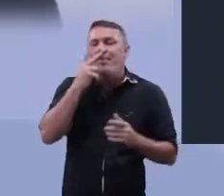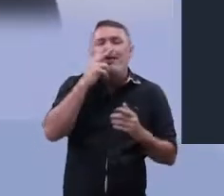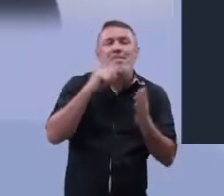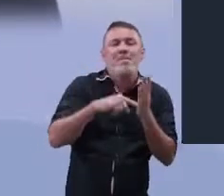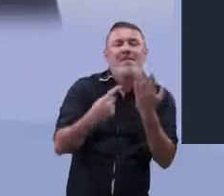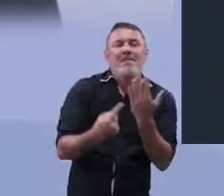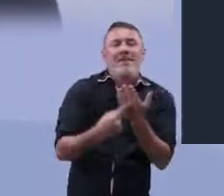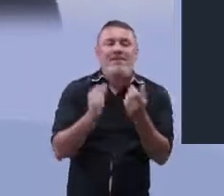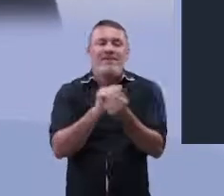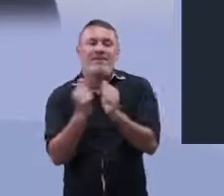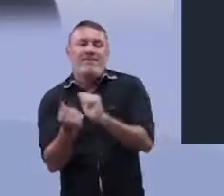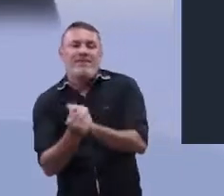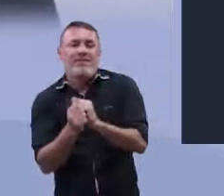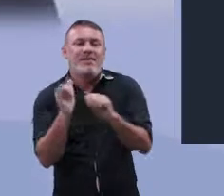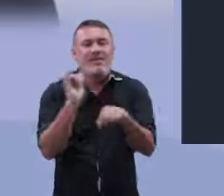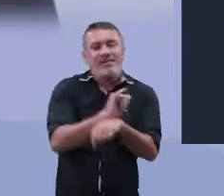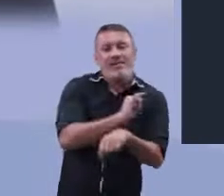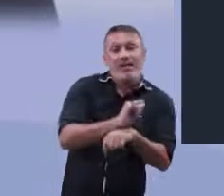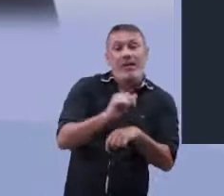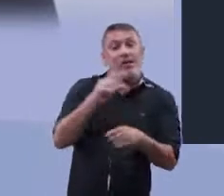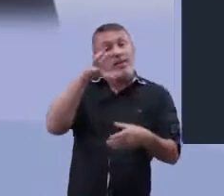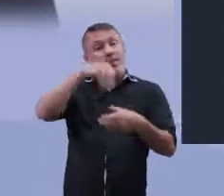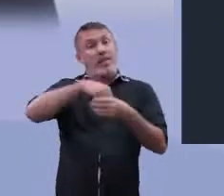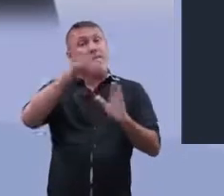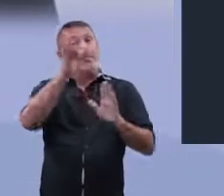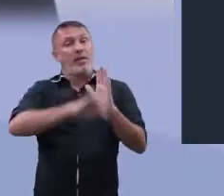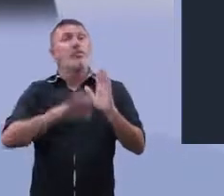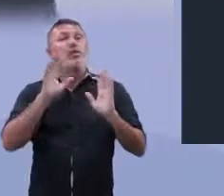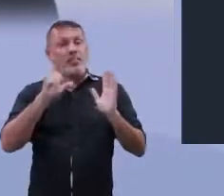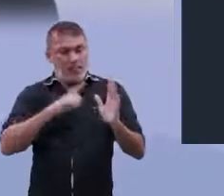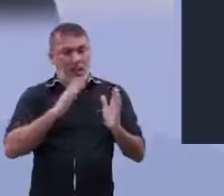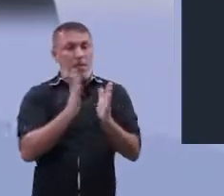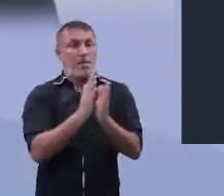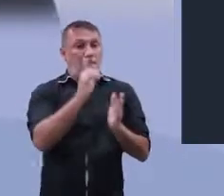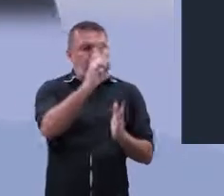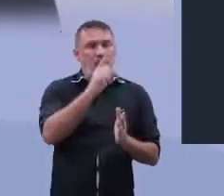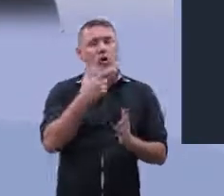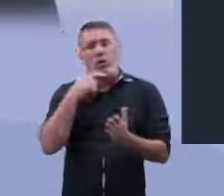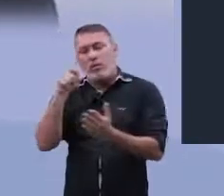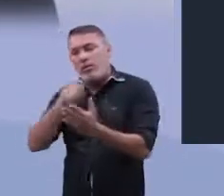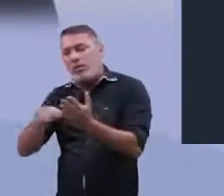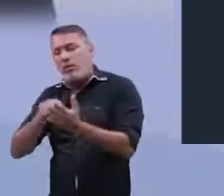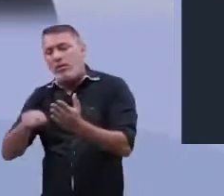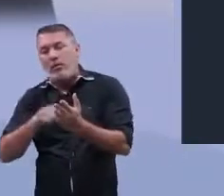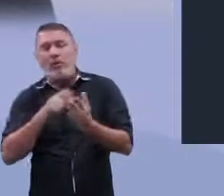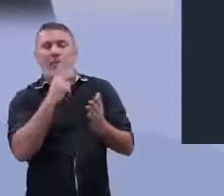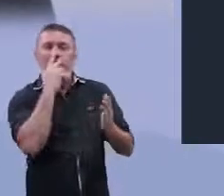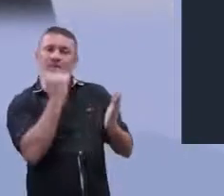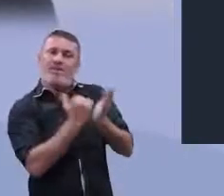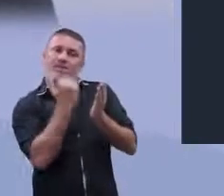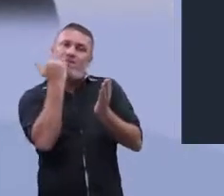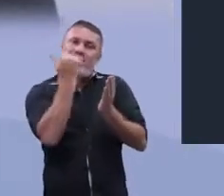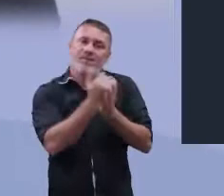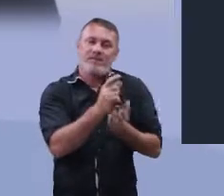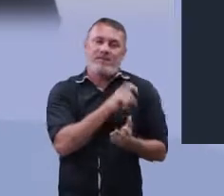essa brincadeira que ele faz com os elementos que pertencem, né, a histórias bíblicas e o contexto,